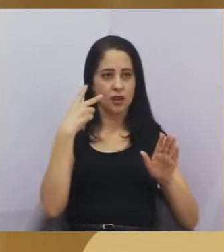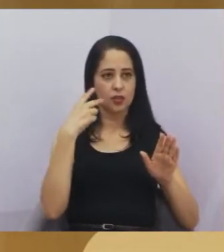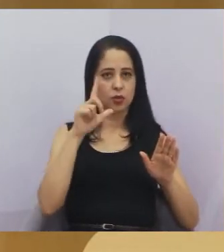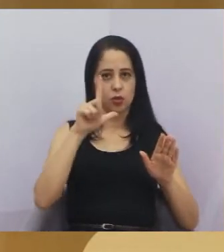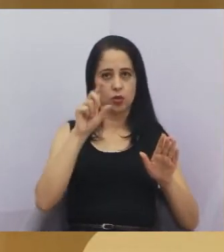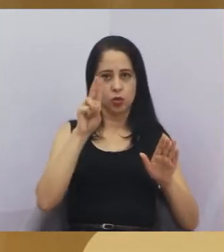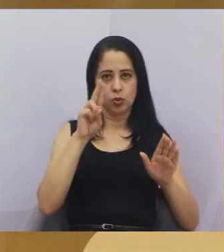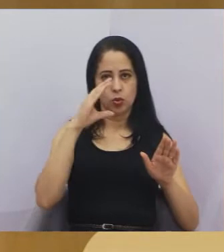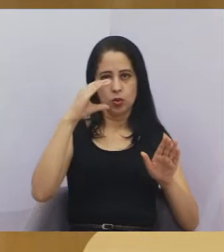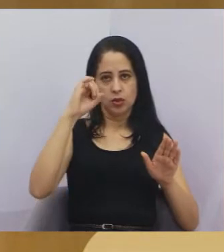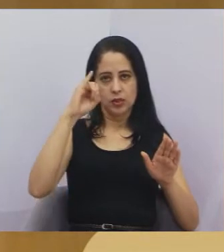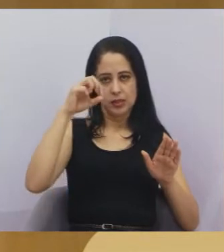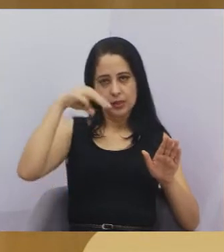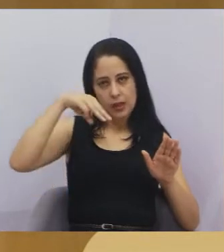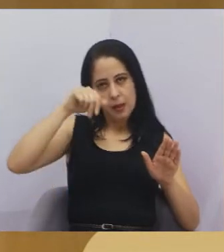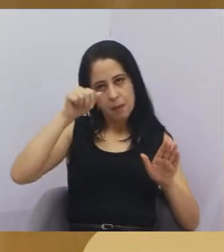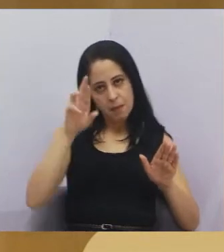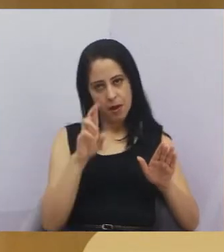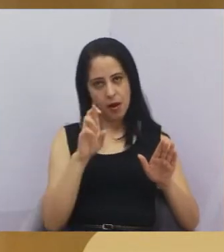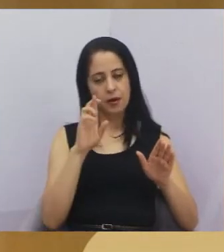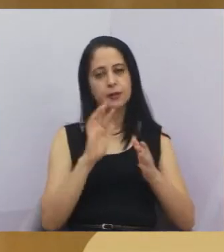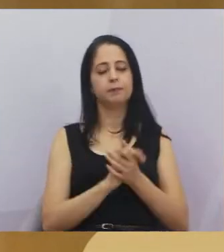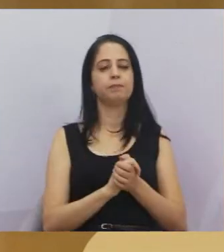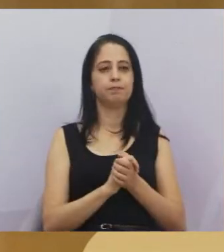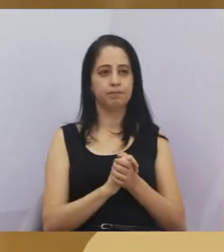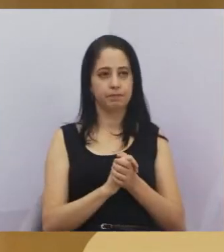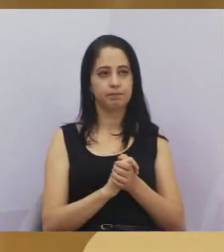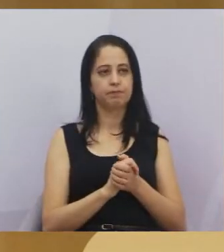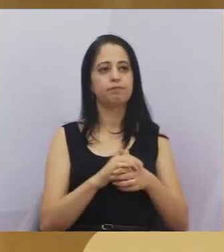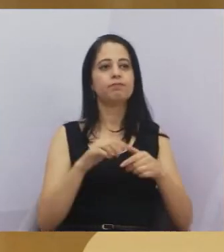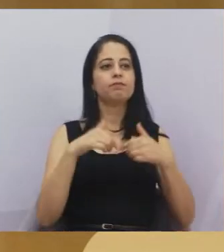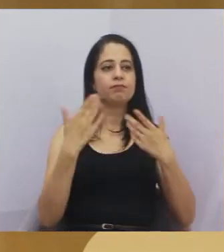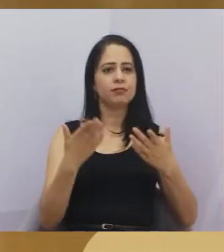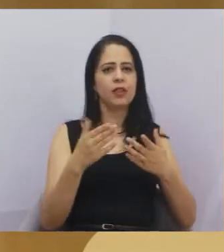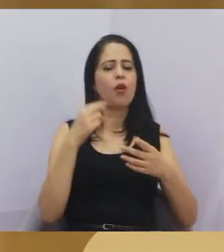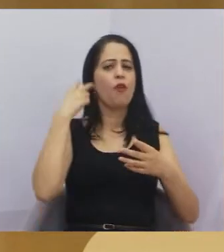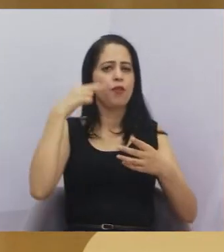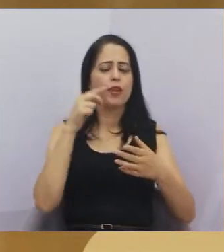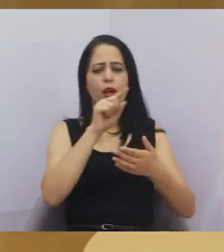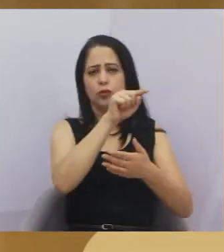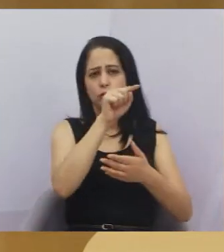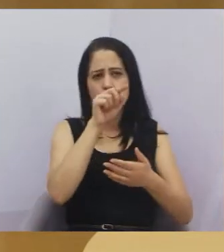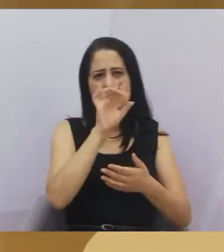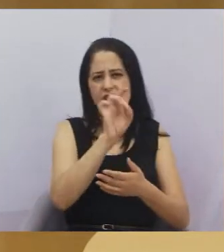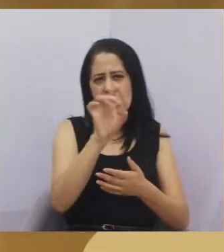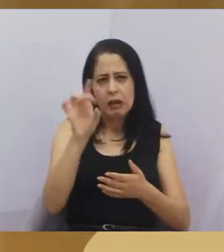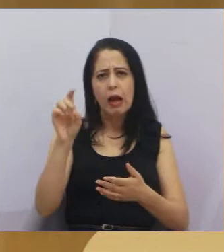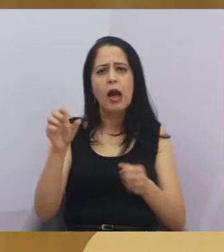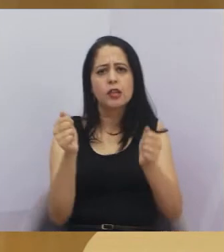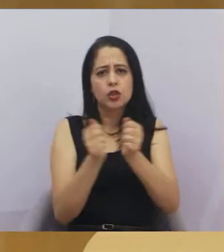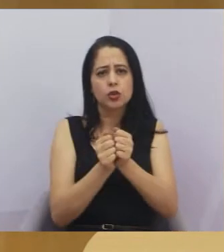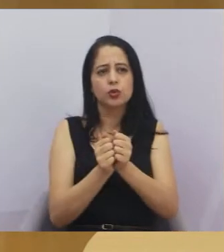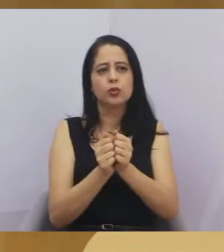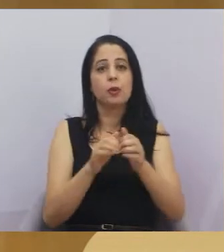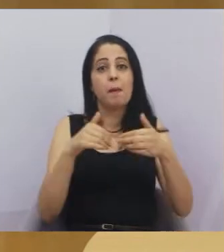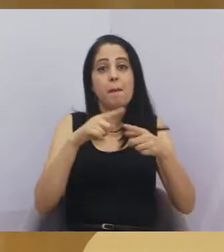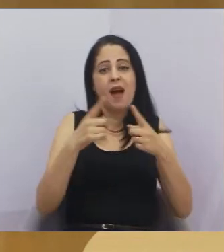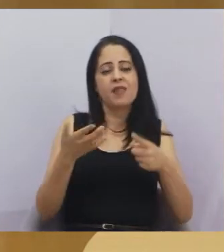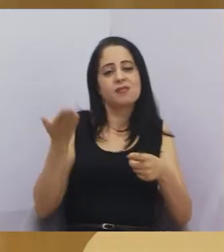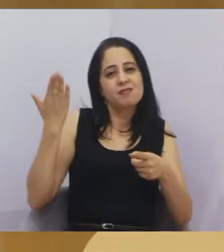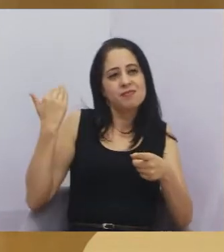Lucimar Ponciano. Paulinho estava junto, Abner, Valmir, e naquela ocasião, né,